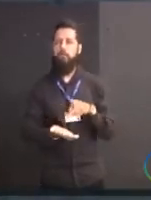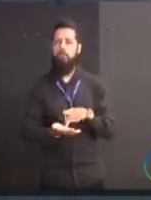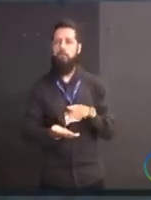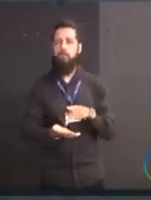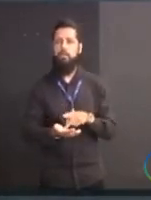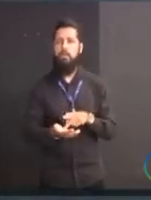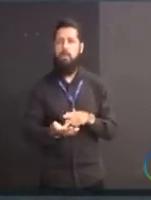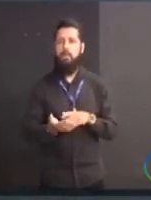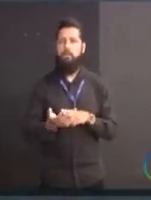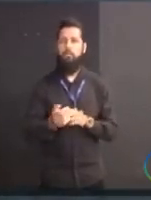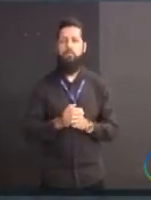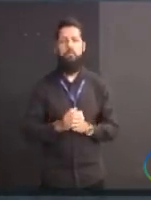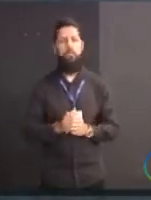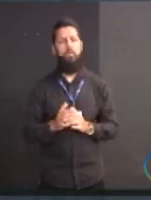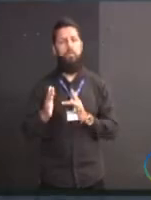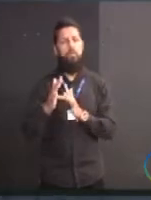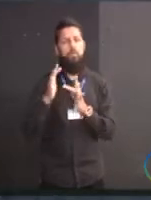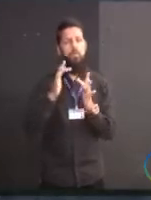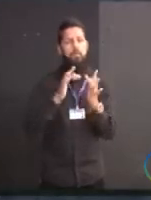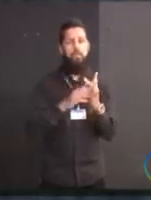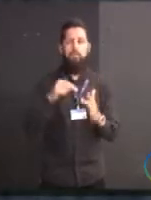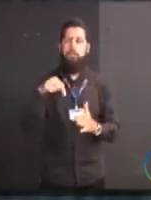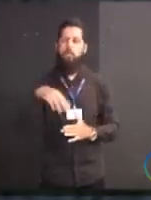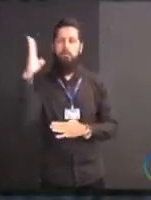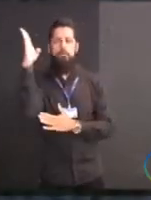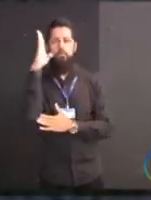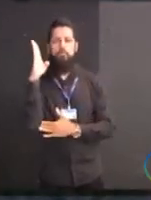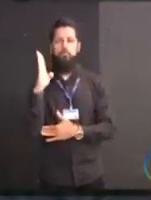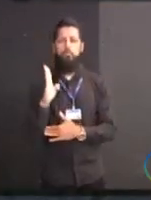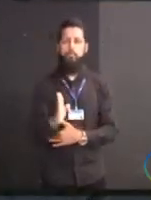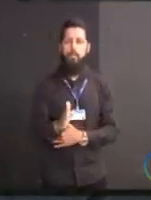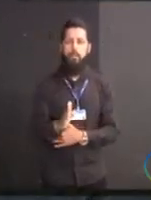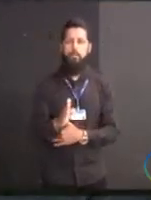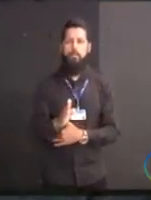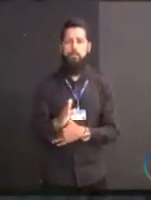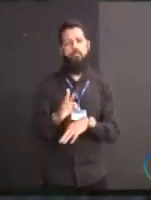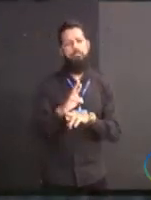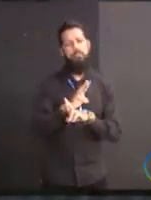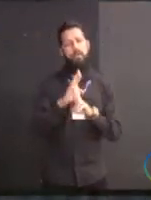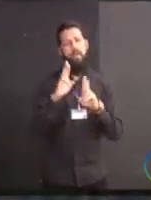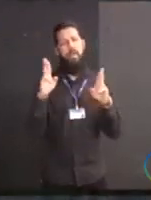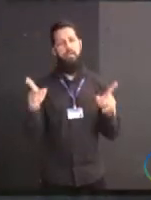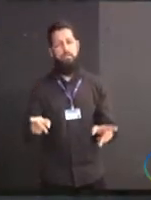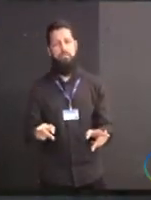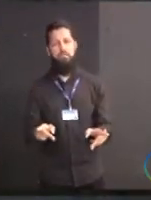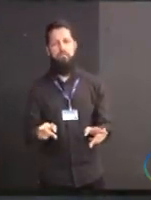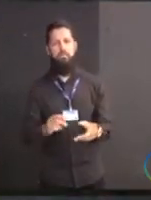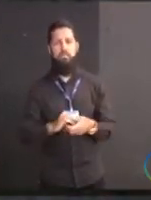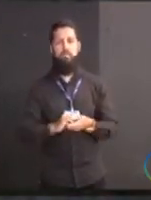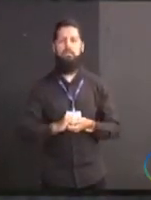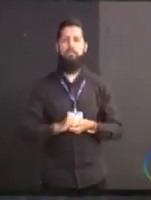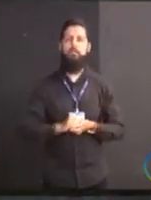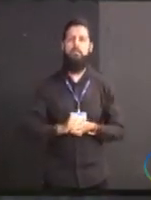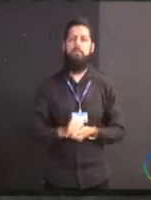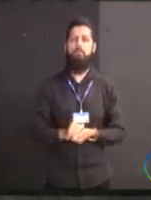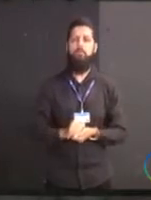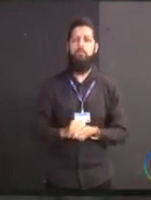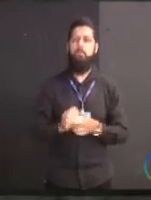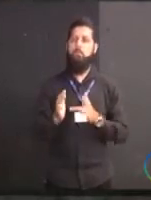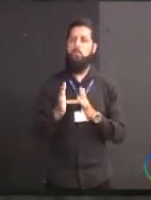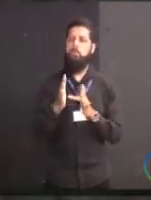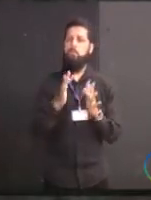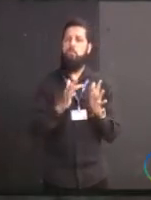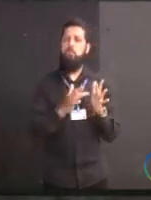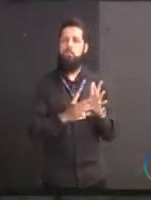o cristianismo no Brasil é diferente dos processos de vida cristã nos